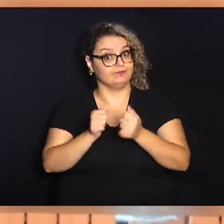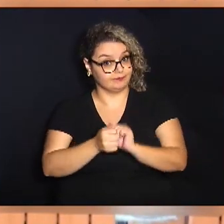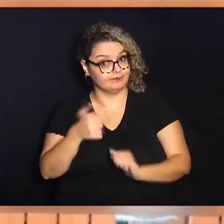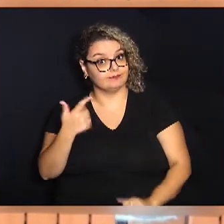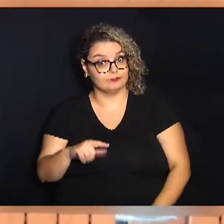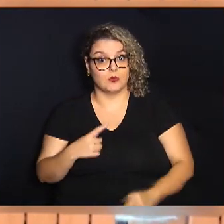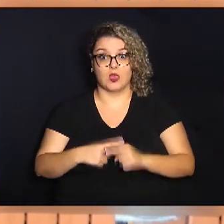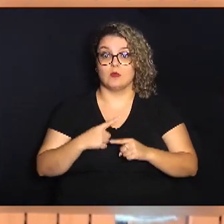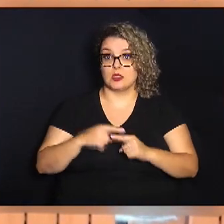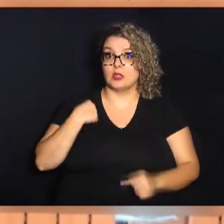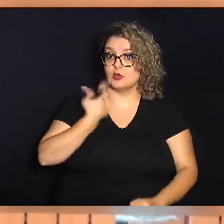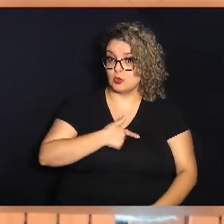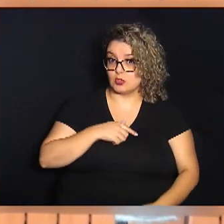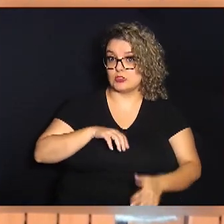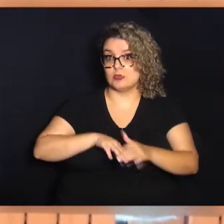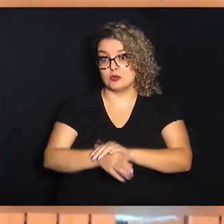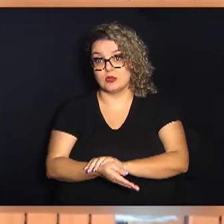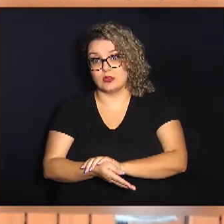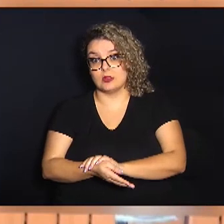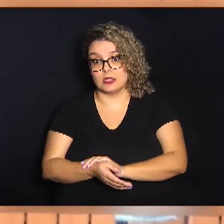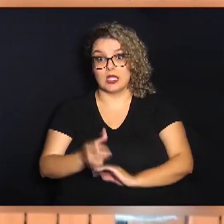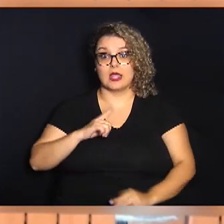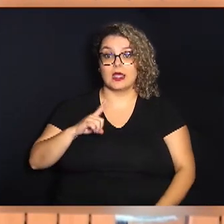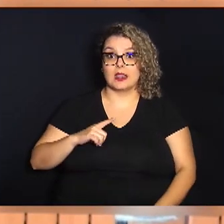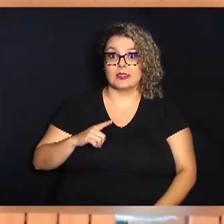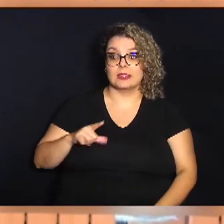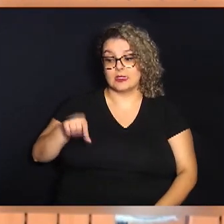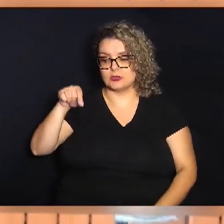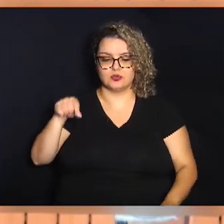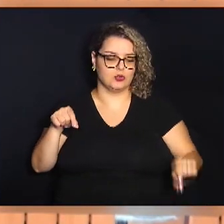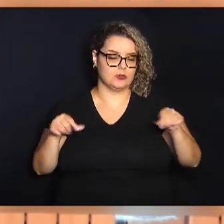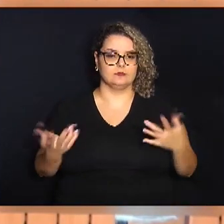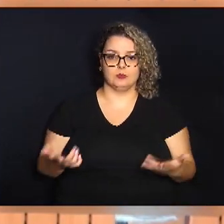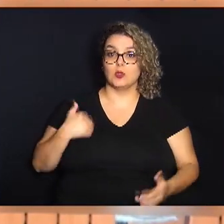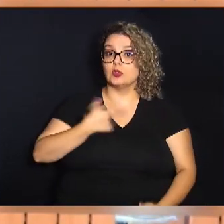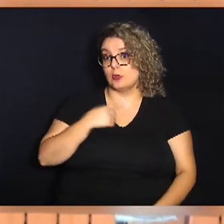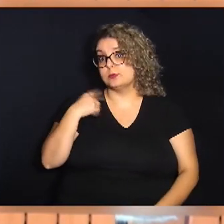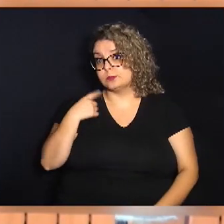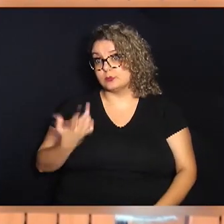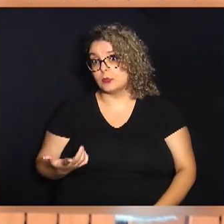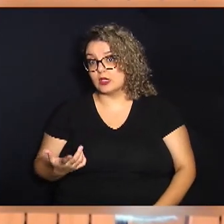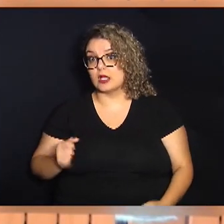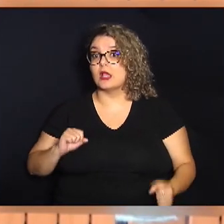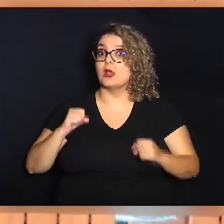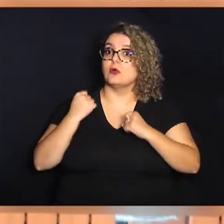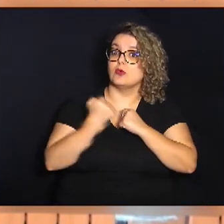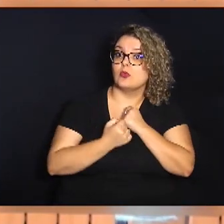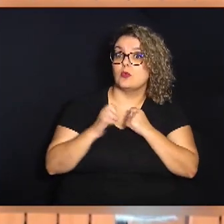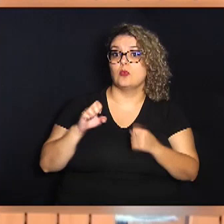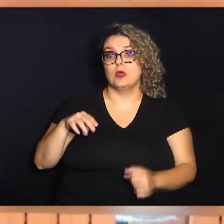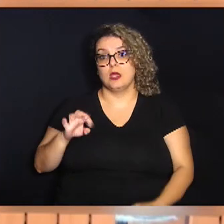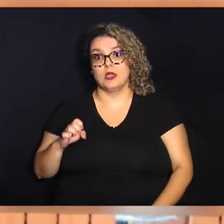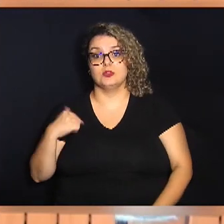nós estamos acostumados a sermos parciais. Nós somos advogados e nós estamos acostumados a defender o ente ao